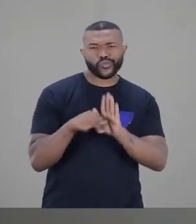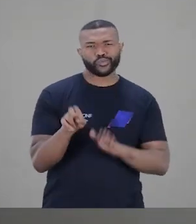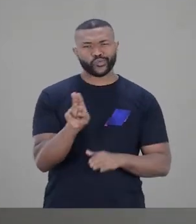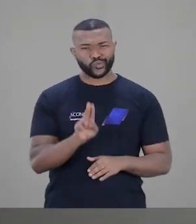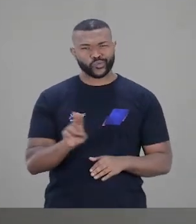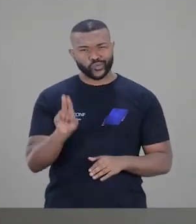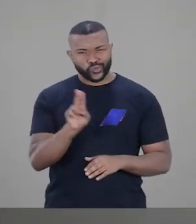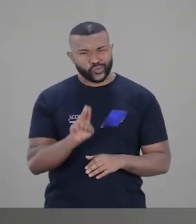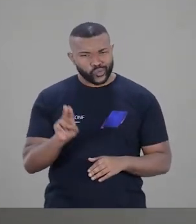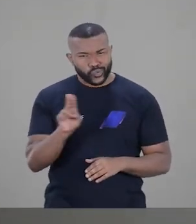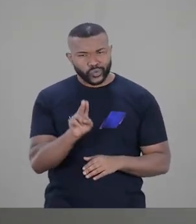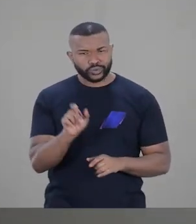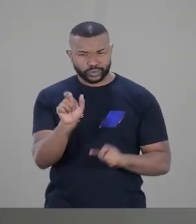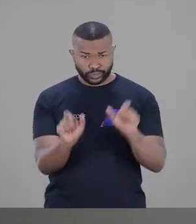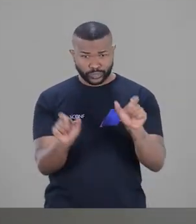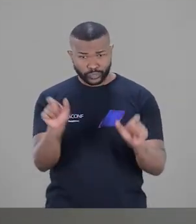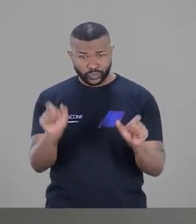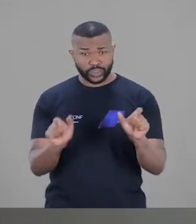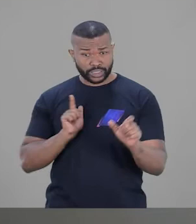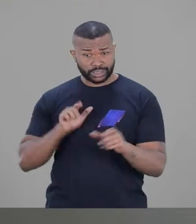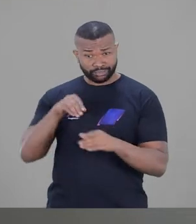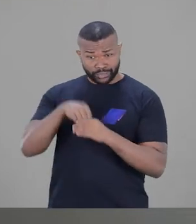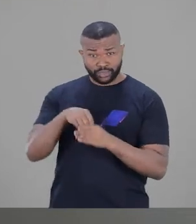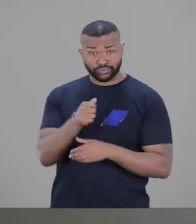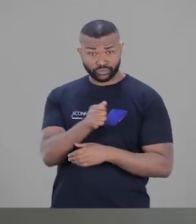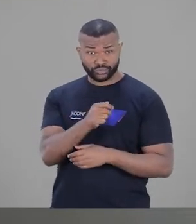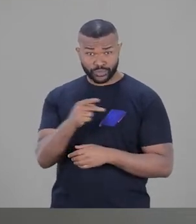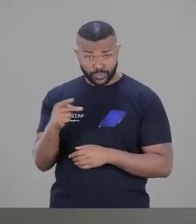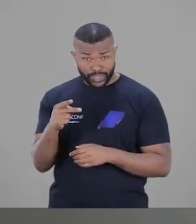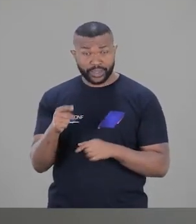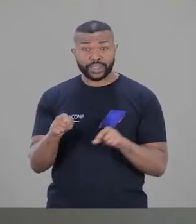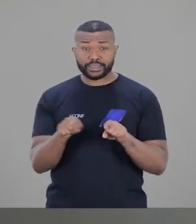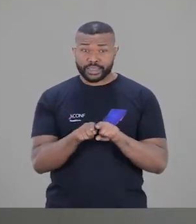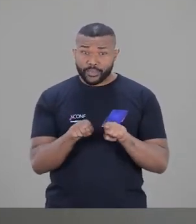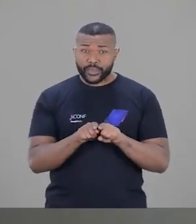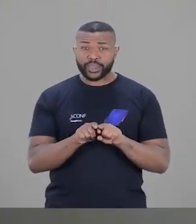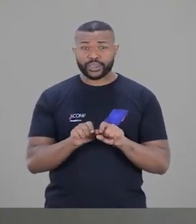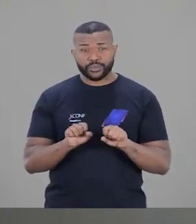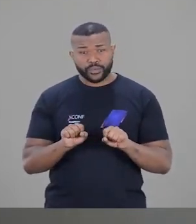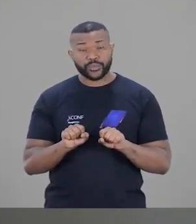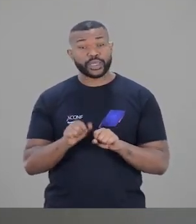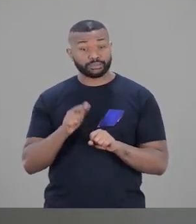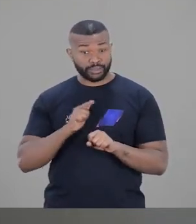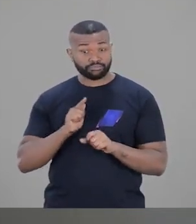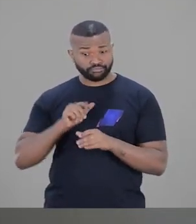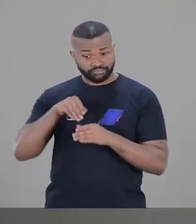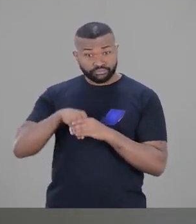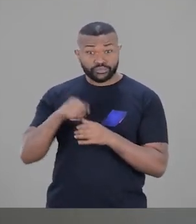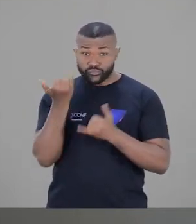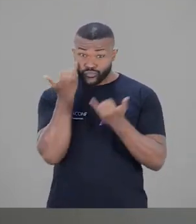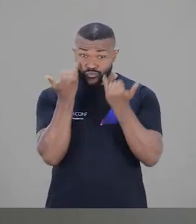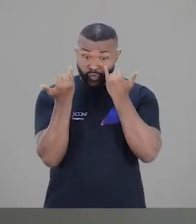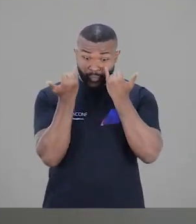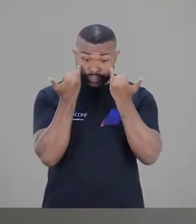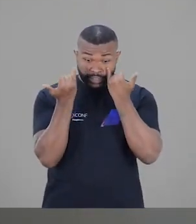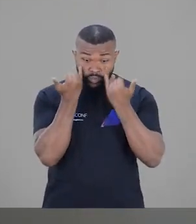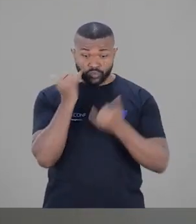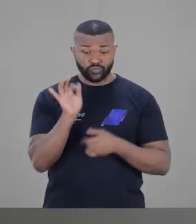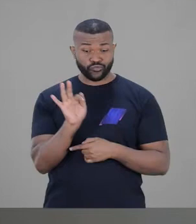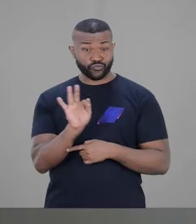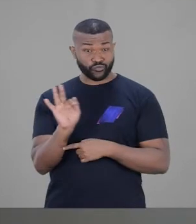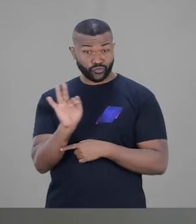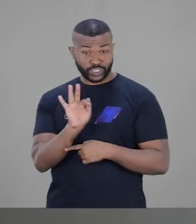de uso dos usuários dentro das apps, persistência também de dados,